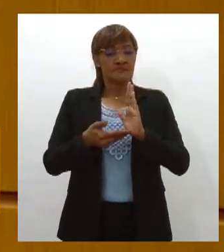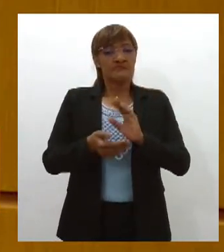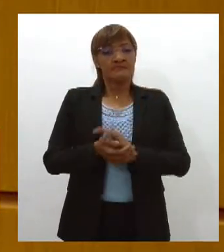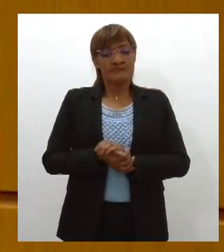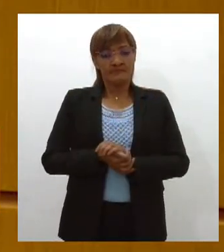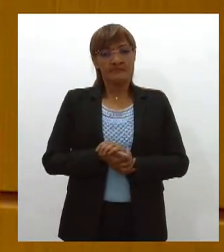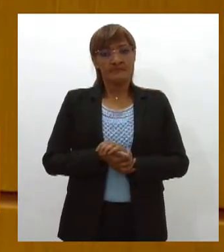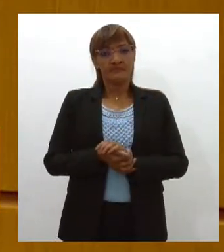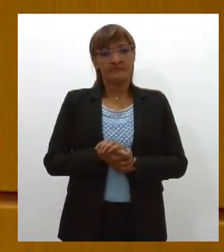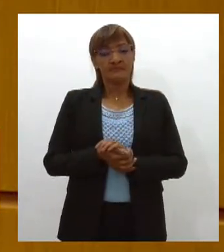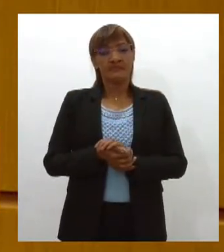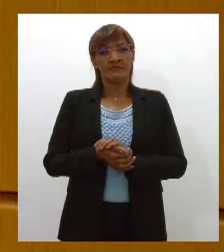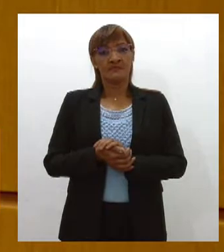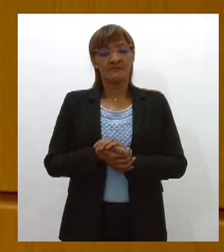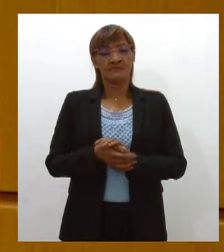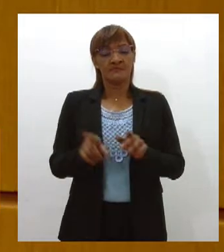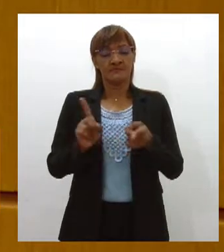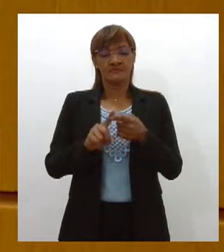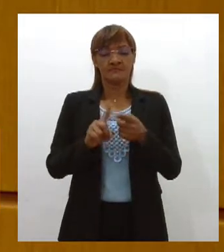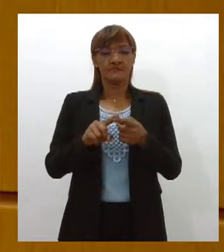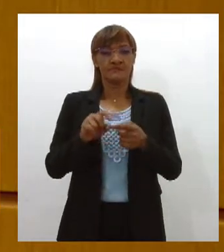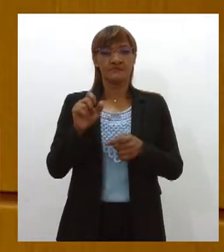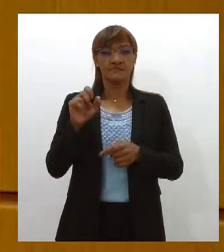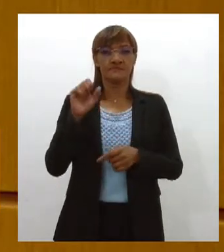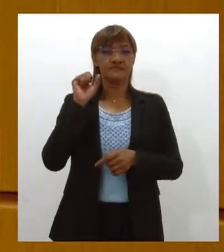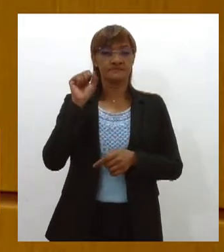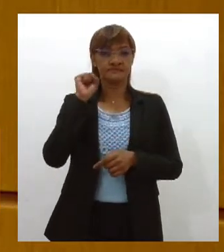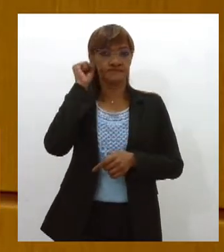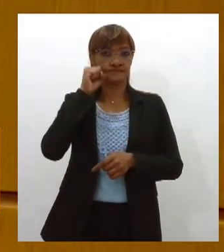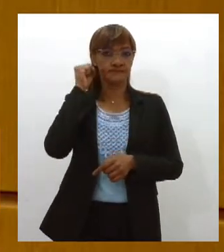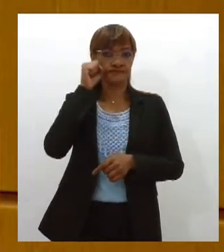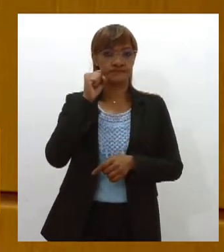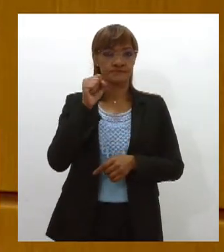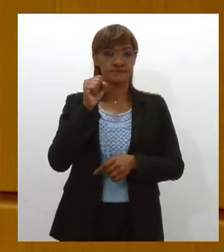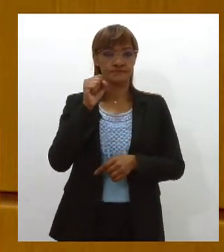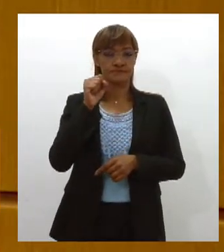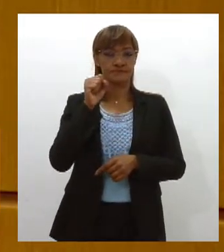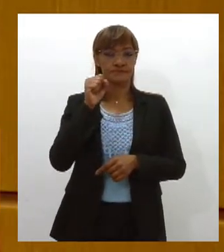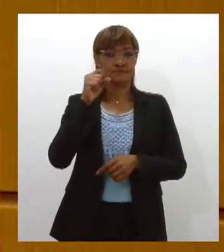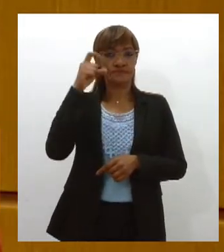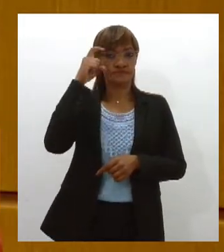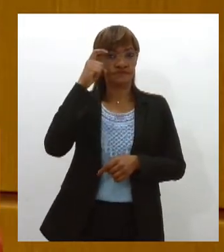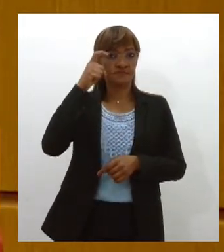também, Laércio Oliveira, que logrou êxito. E